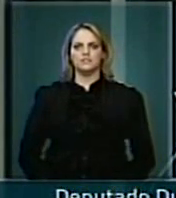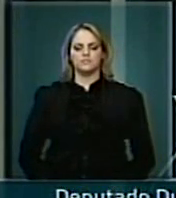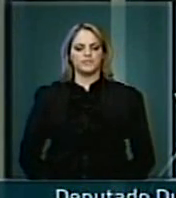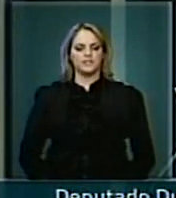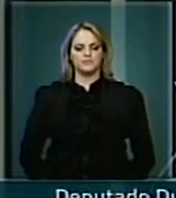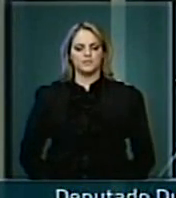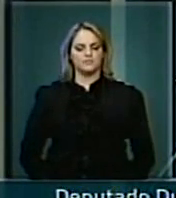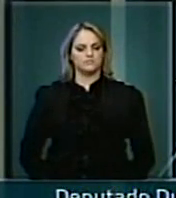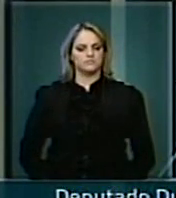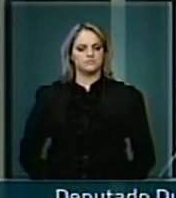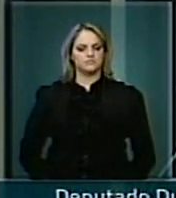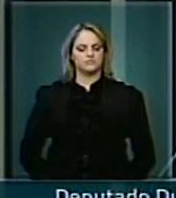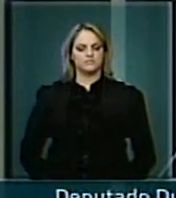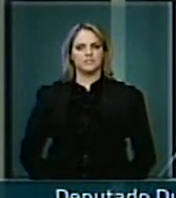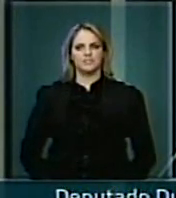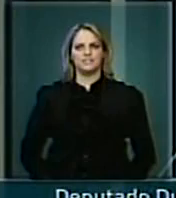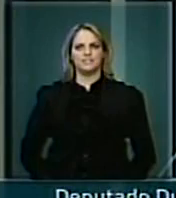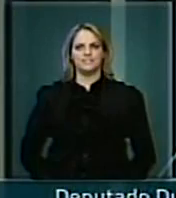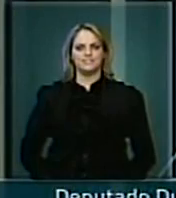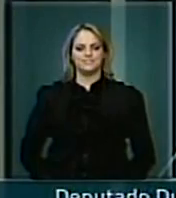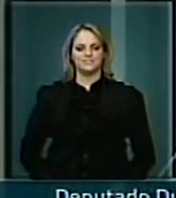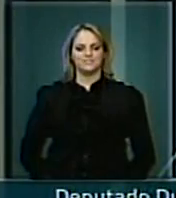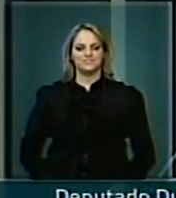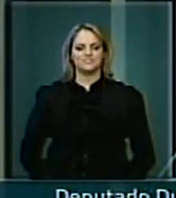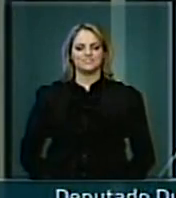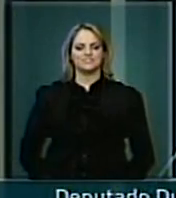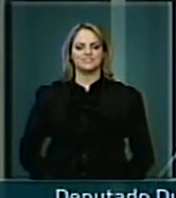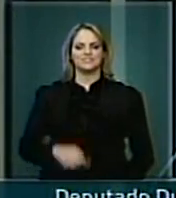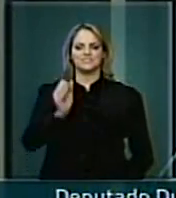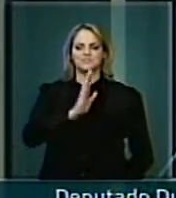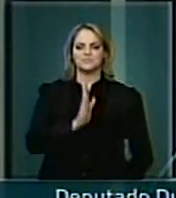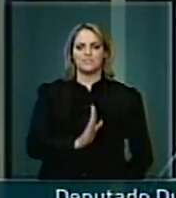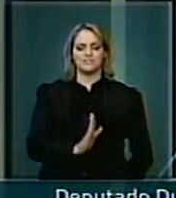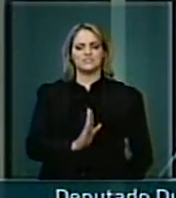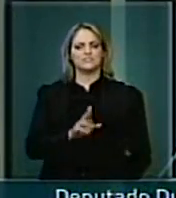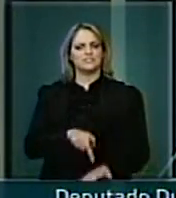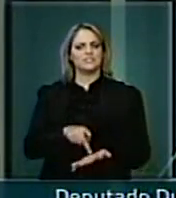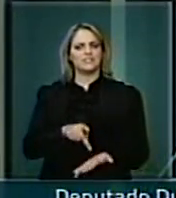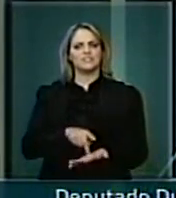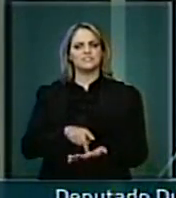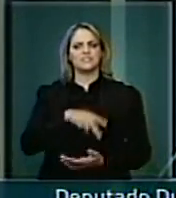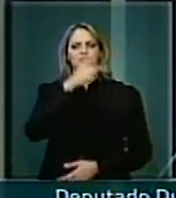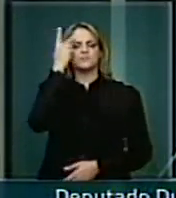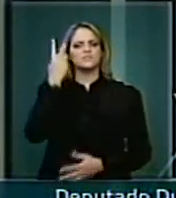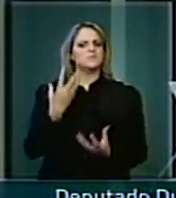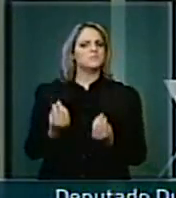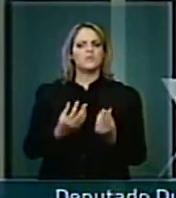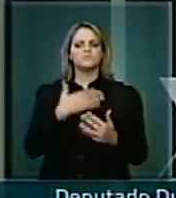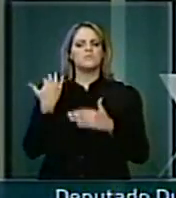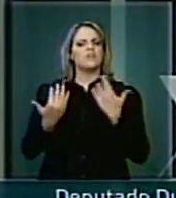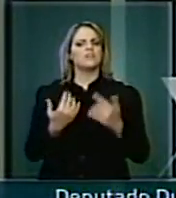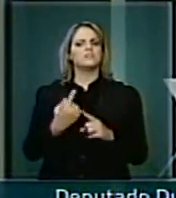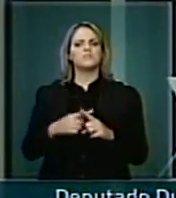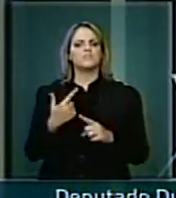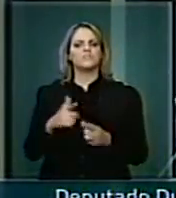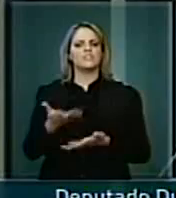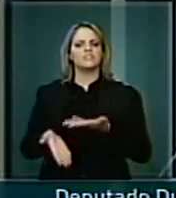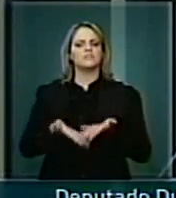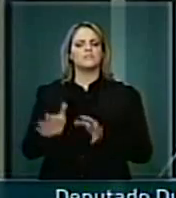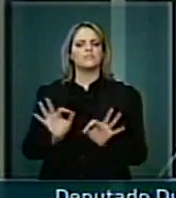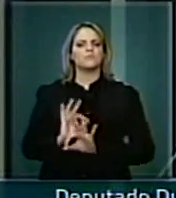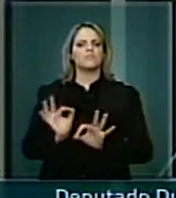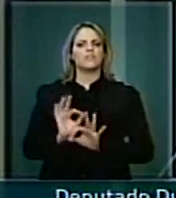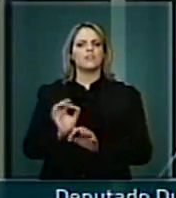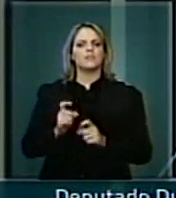Concluindo, presidente. Concluindo, por favor. Enquanto isso, no Brasil real, as pessoas morrem esperando atendimento